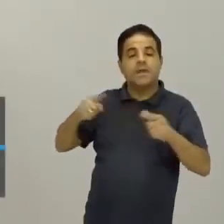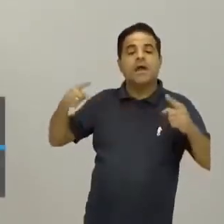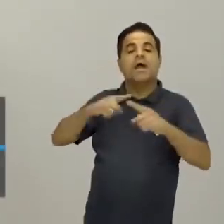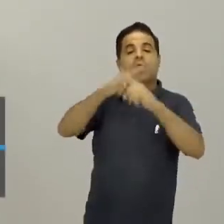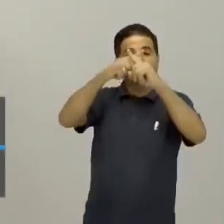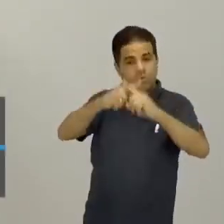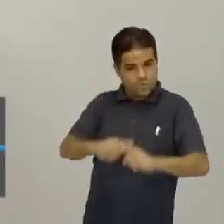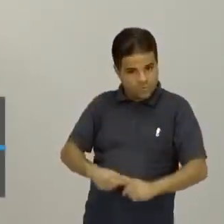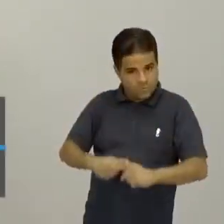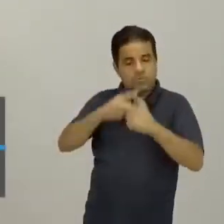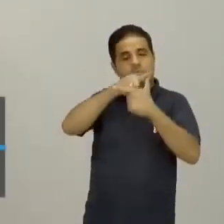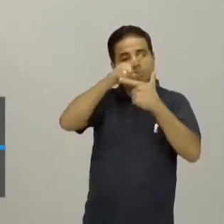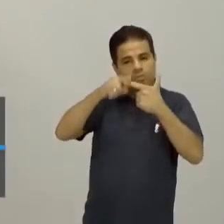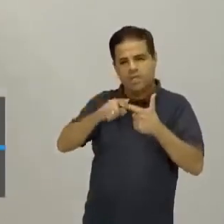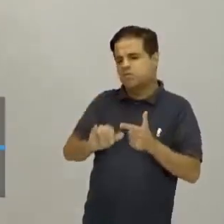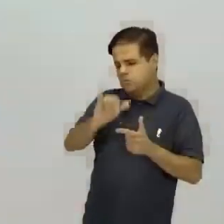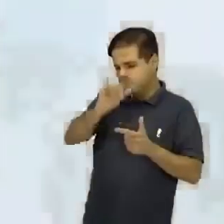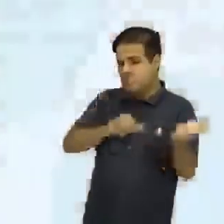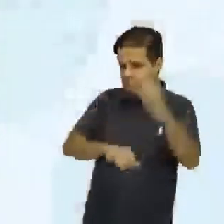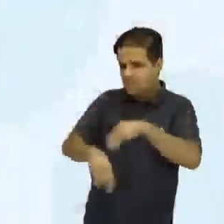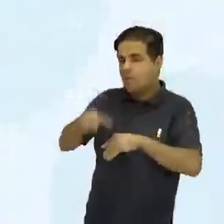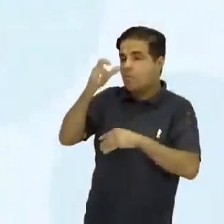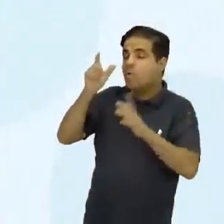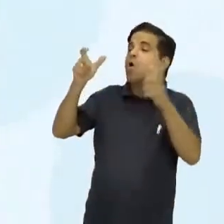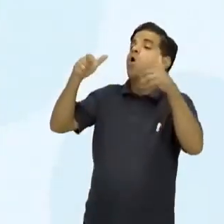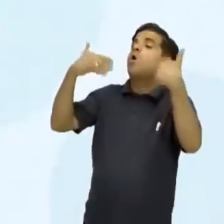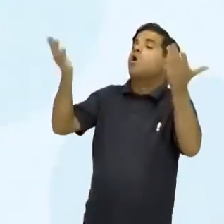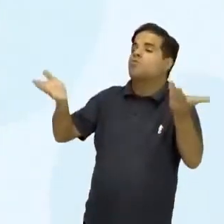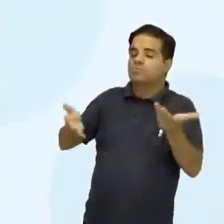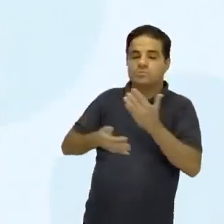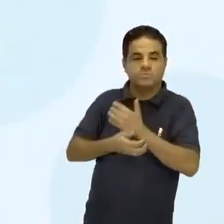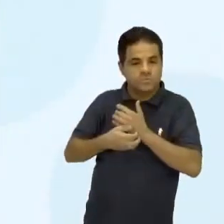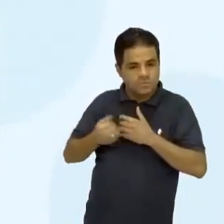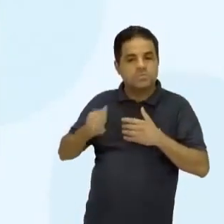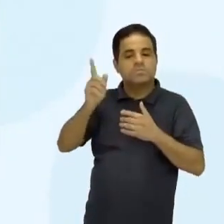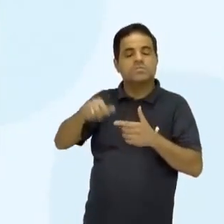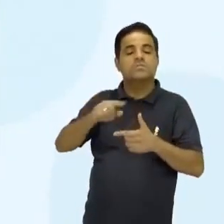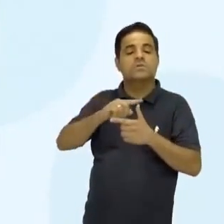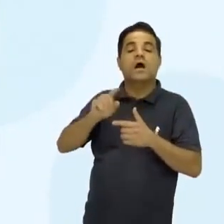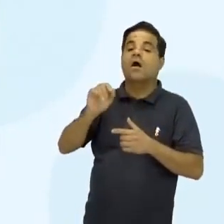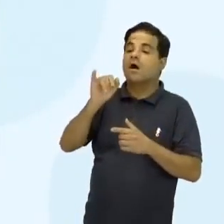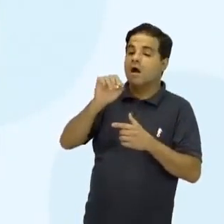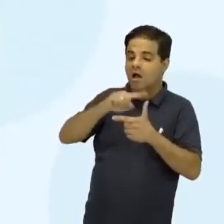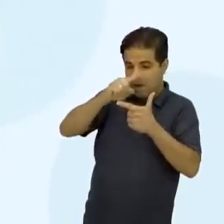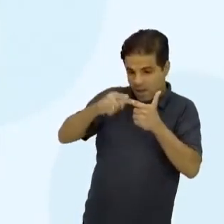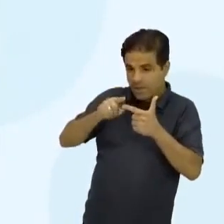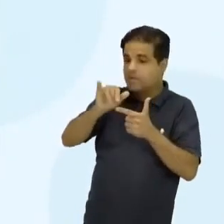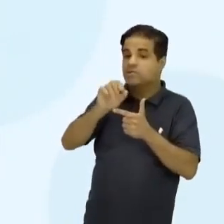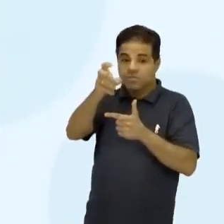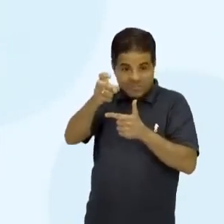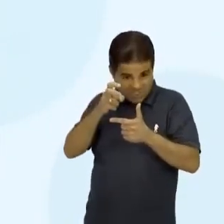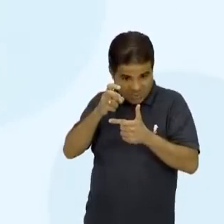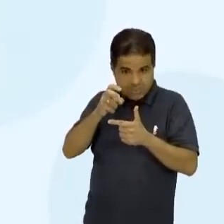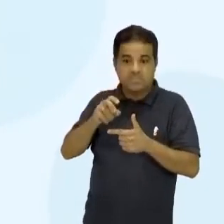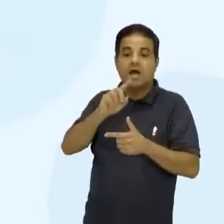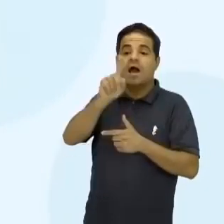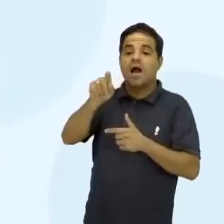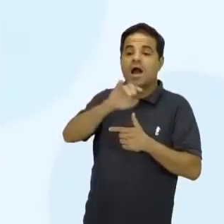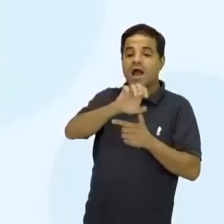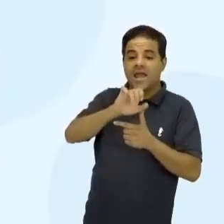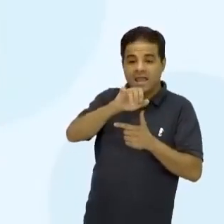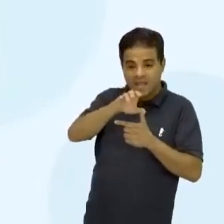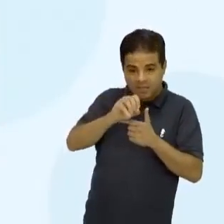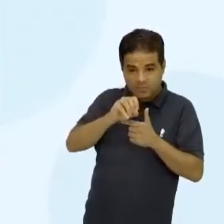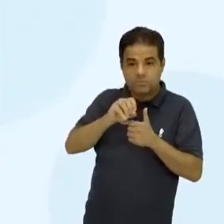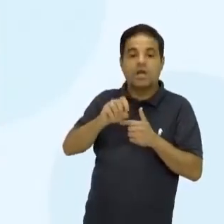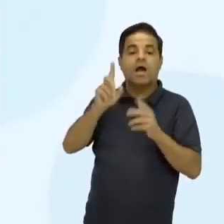só observar? Então vamos lá. Onde ela cruza o eixo X? Eixo X. A professora está cruzando no 10. Então é no X